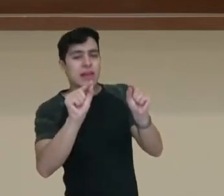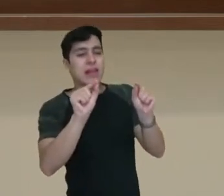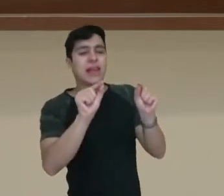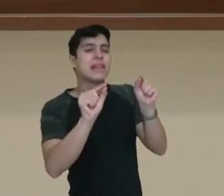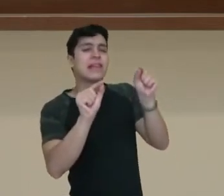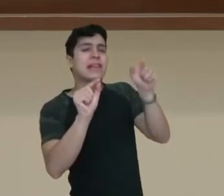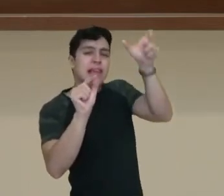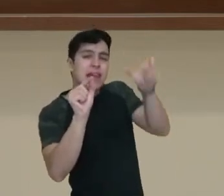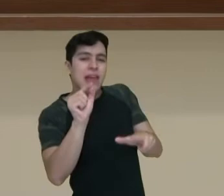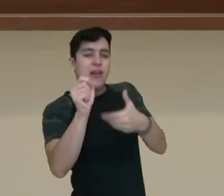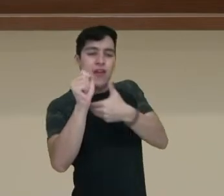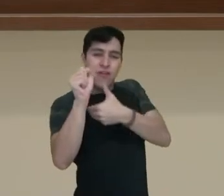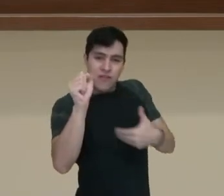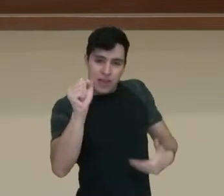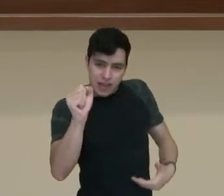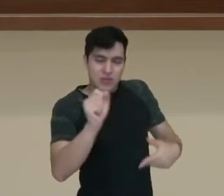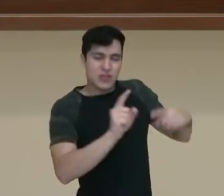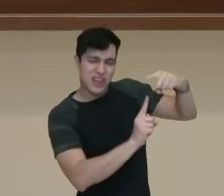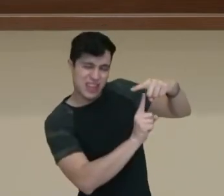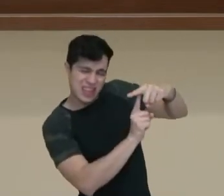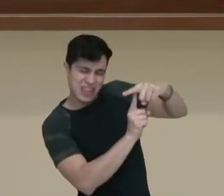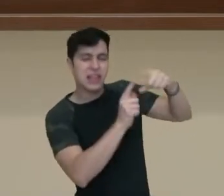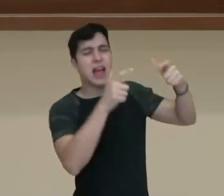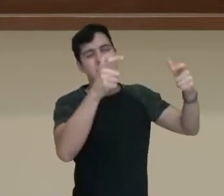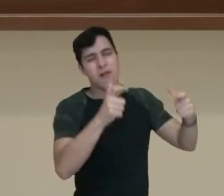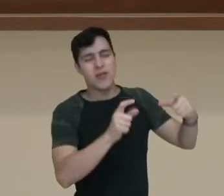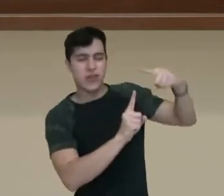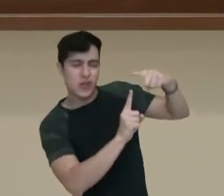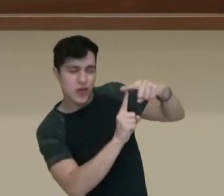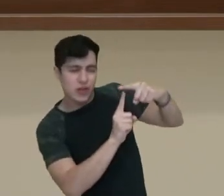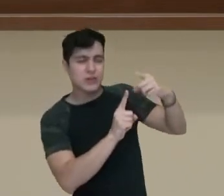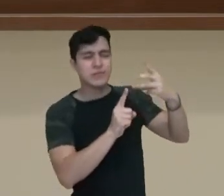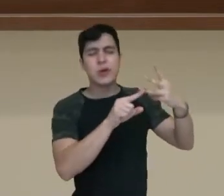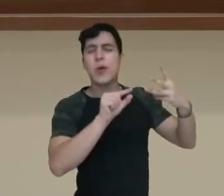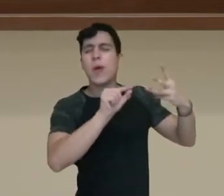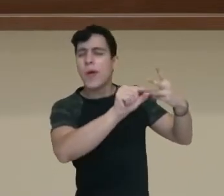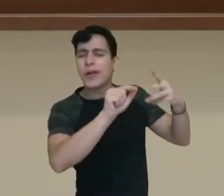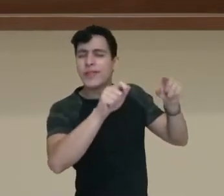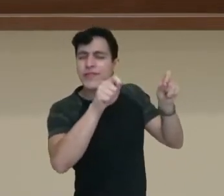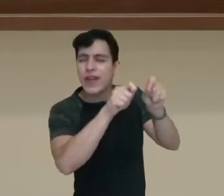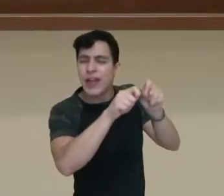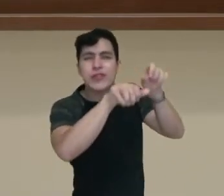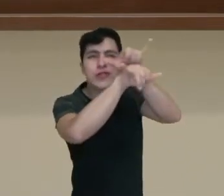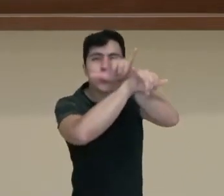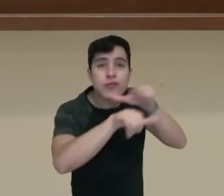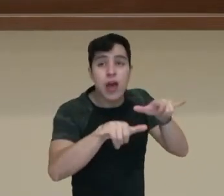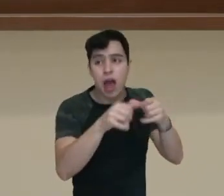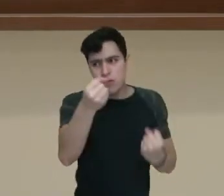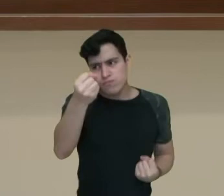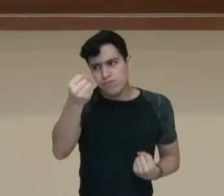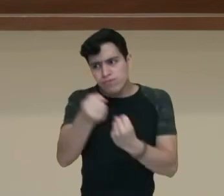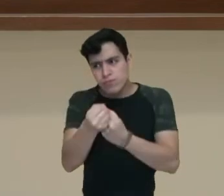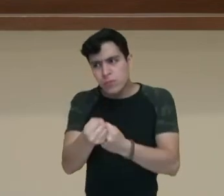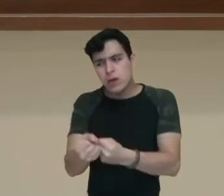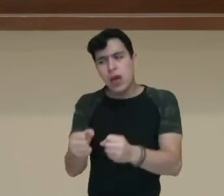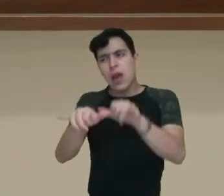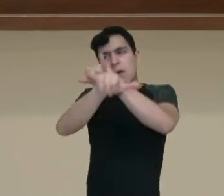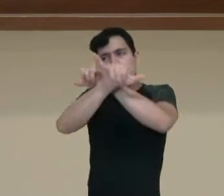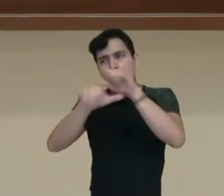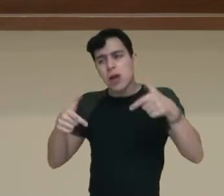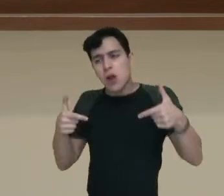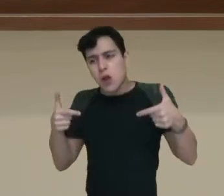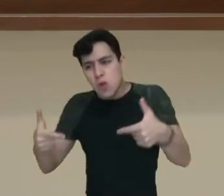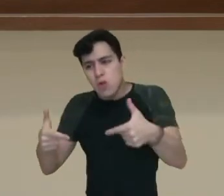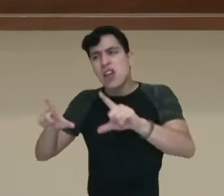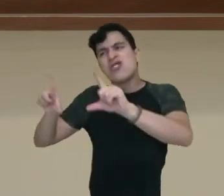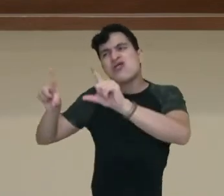do Tocantins. Onde? No Tocantins. O que ele está fazendo? Ele está apoiando o combate ao trabalho infantil.